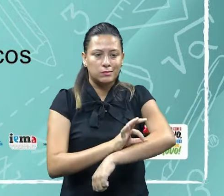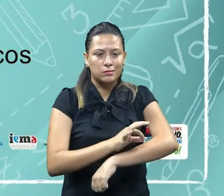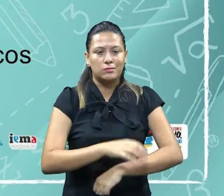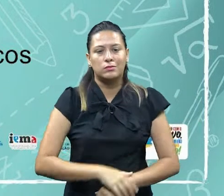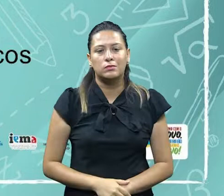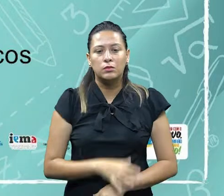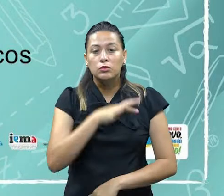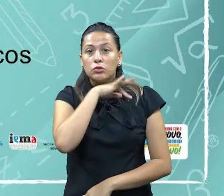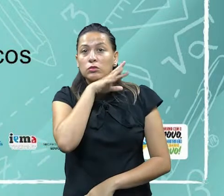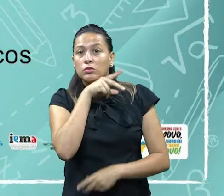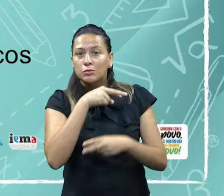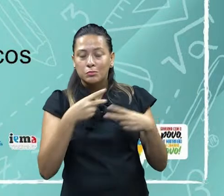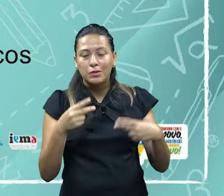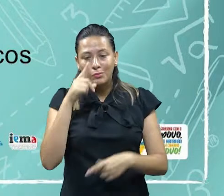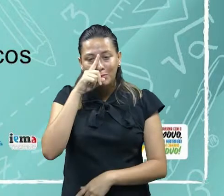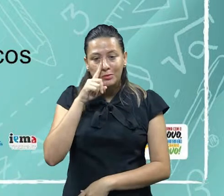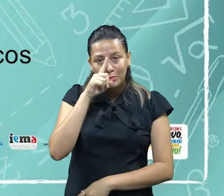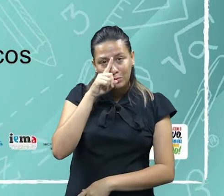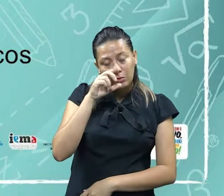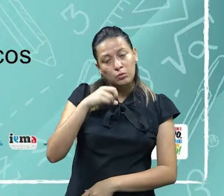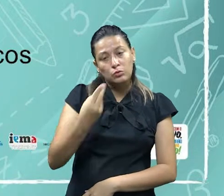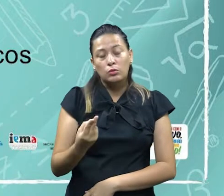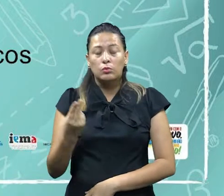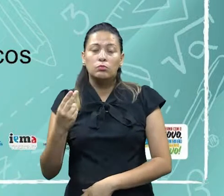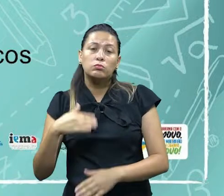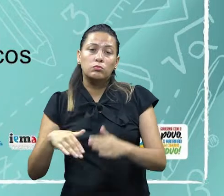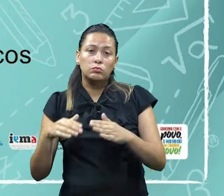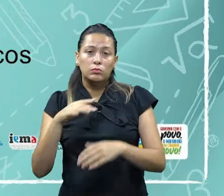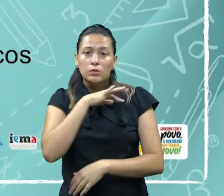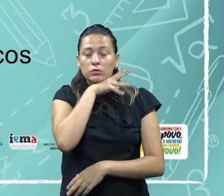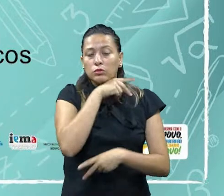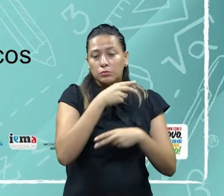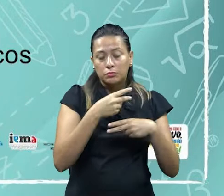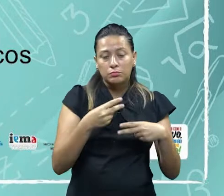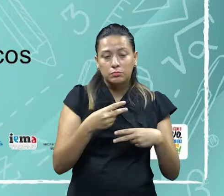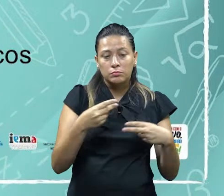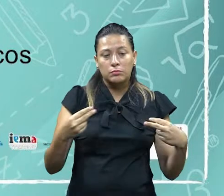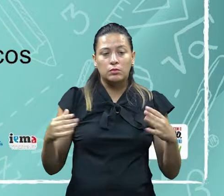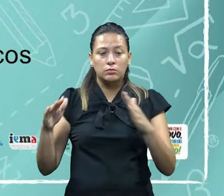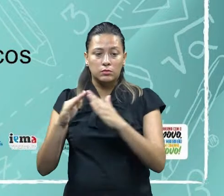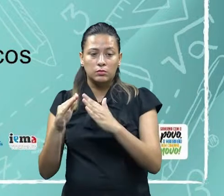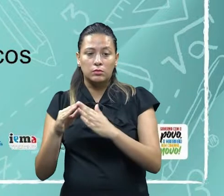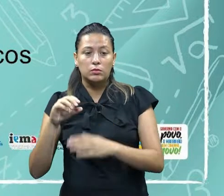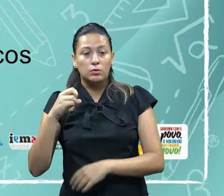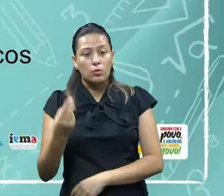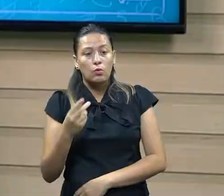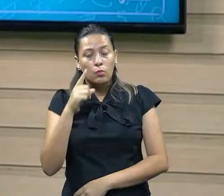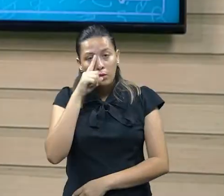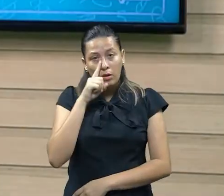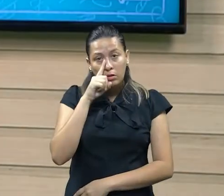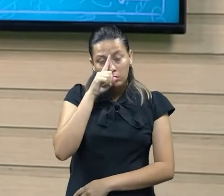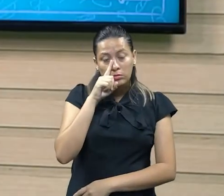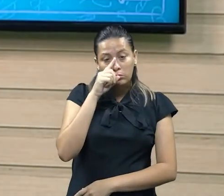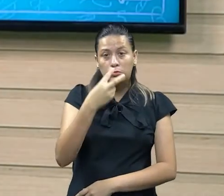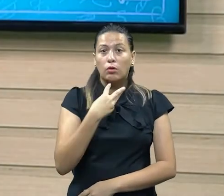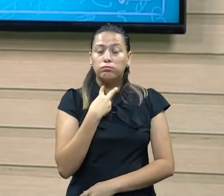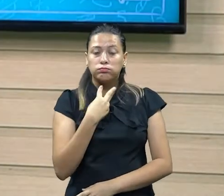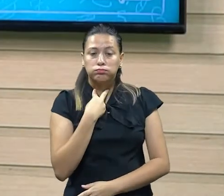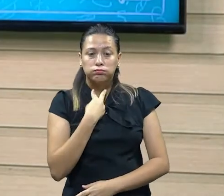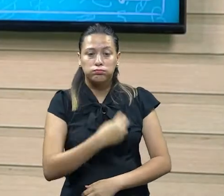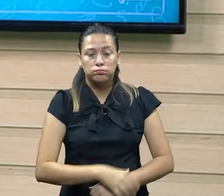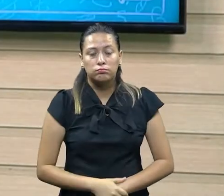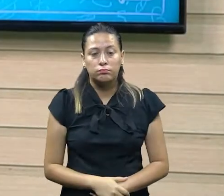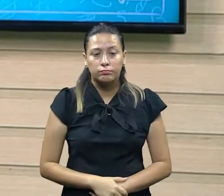de animais peçonhentos domésticos, riscos ocupacionais. Então, muito